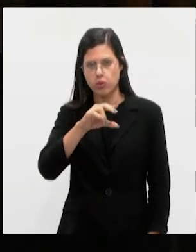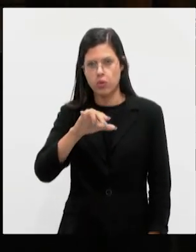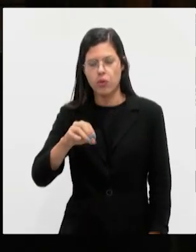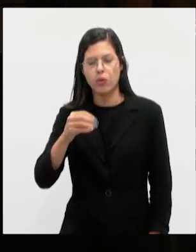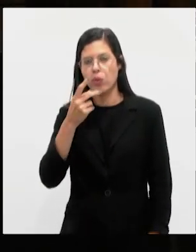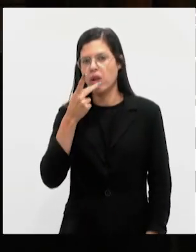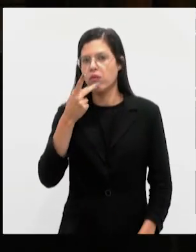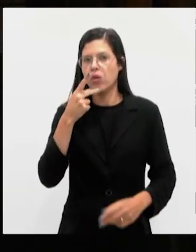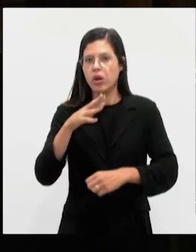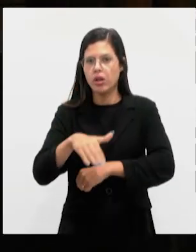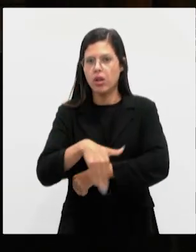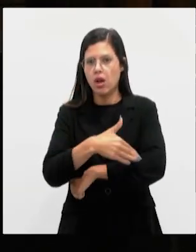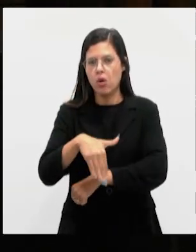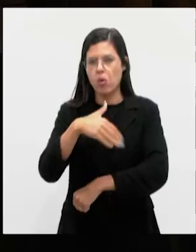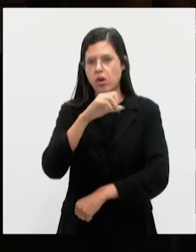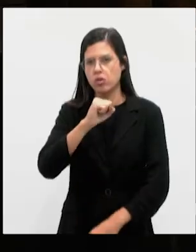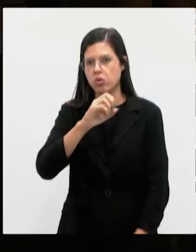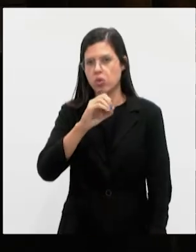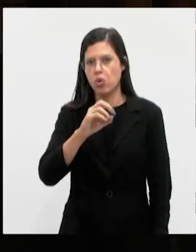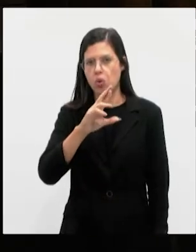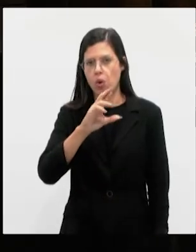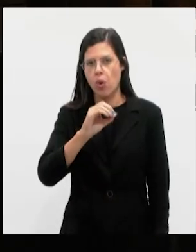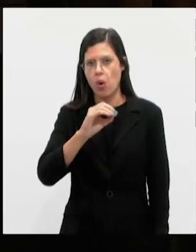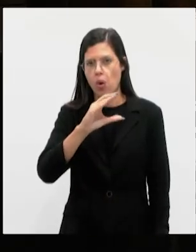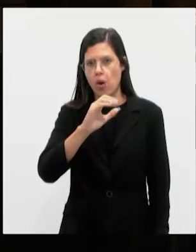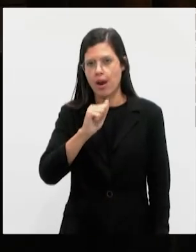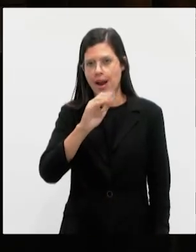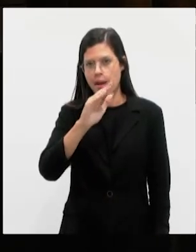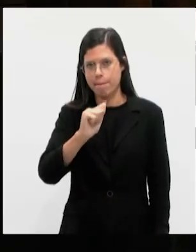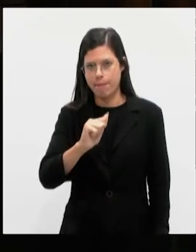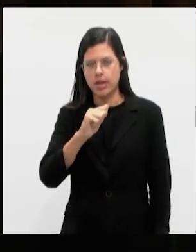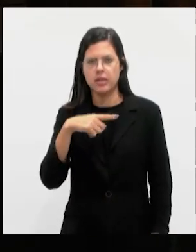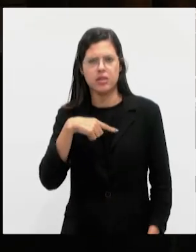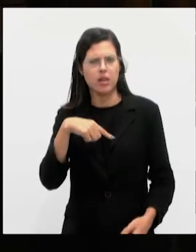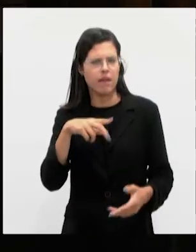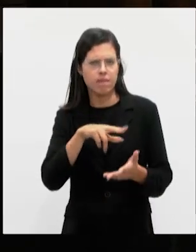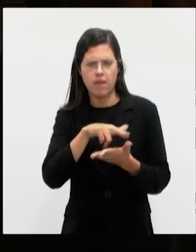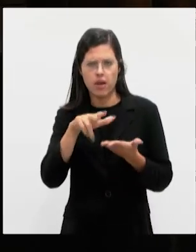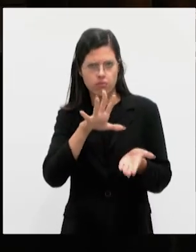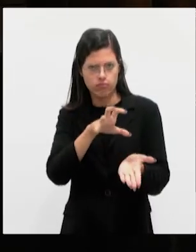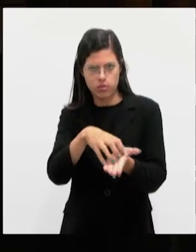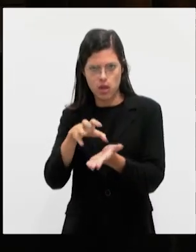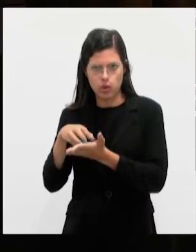Sorocaba, uma rua que tem diversos centros médicos e